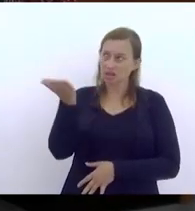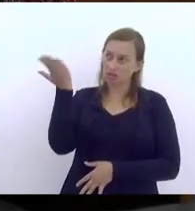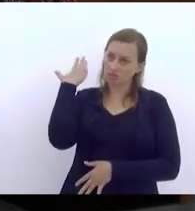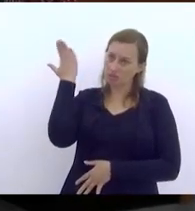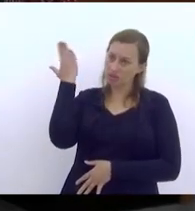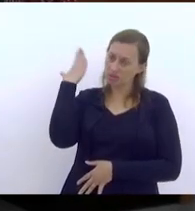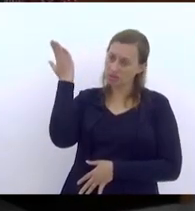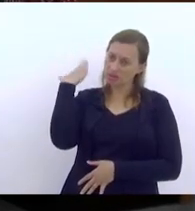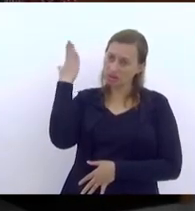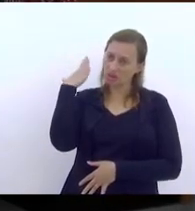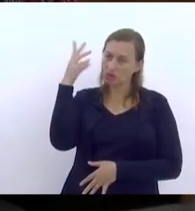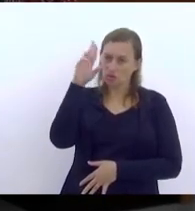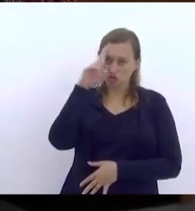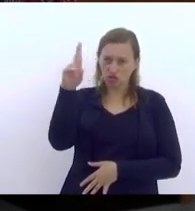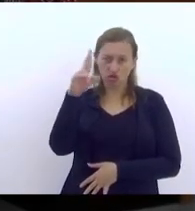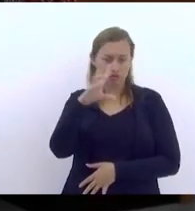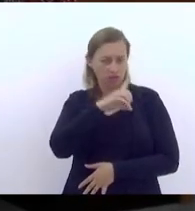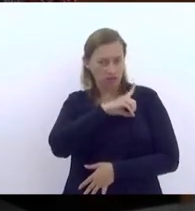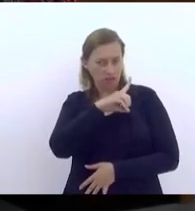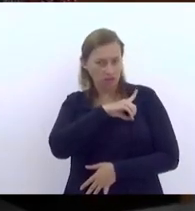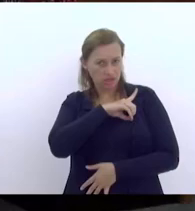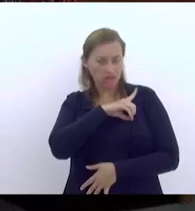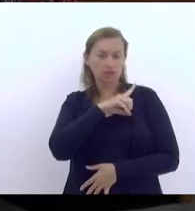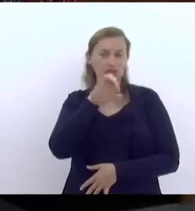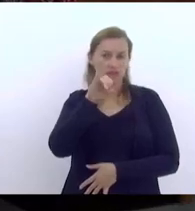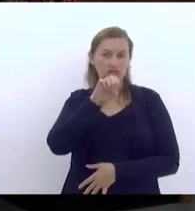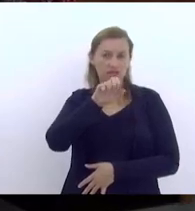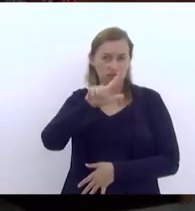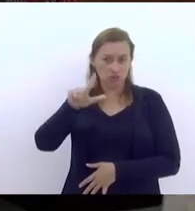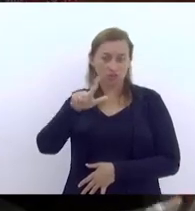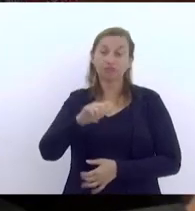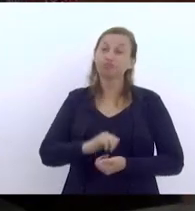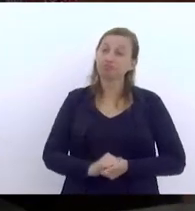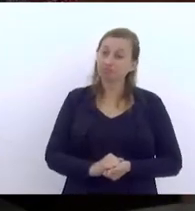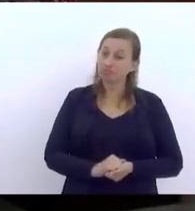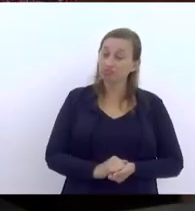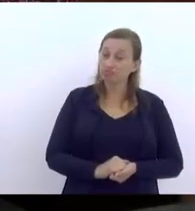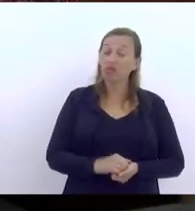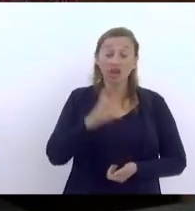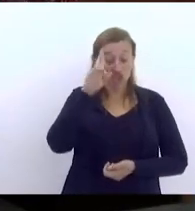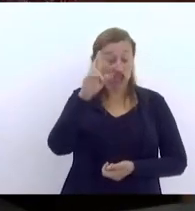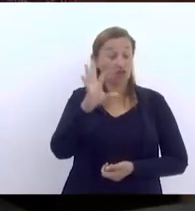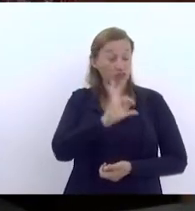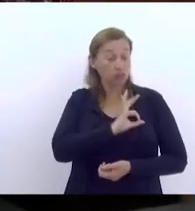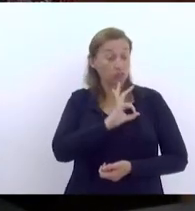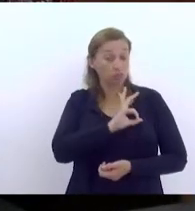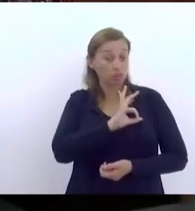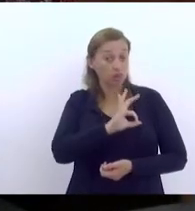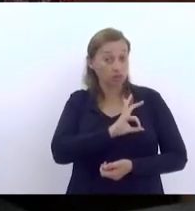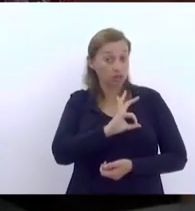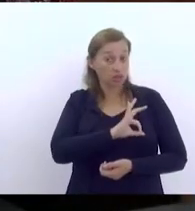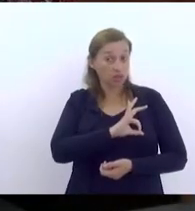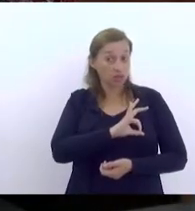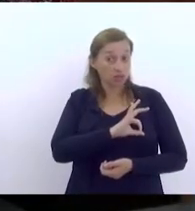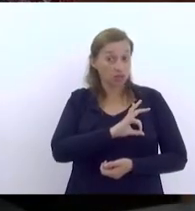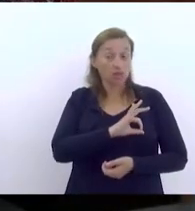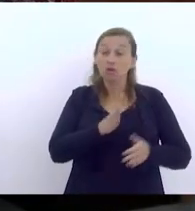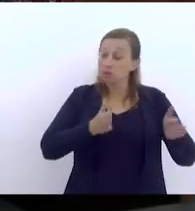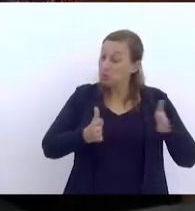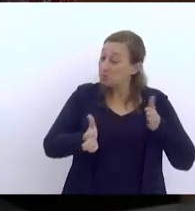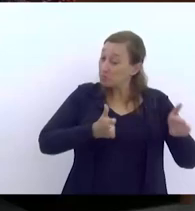né, como chefe da delegacia civil, chefe de polícia, na ocasião